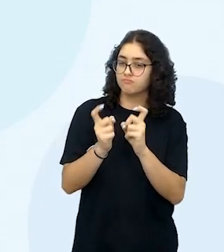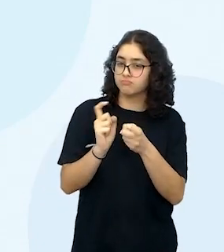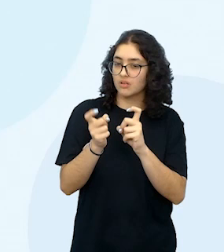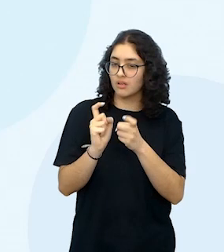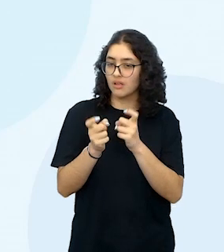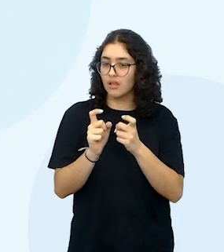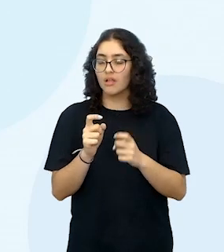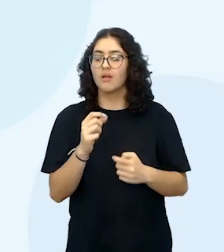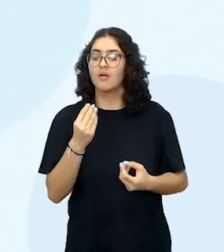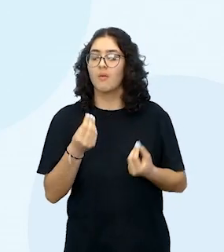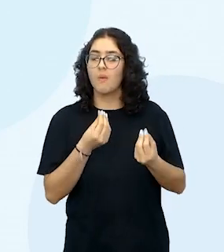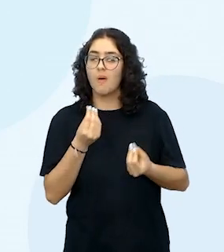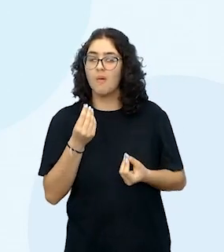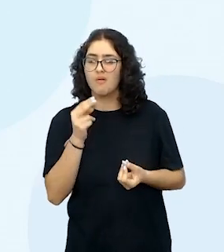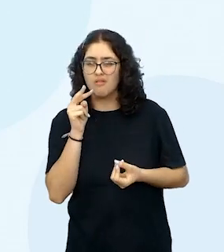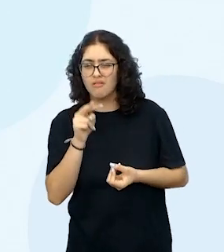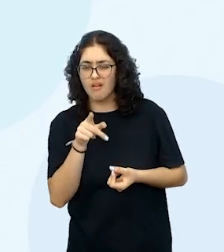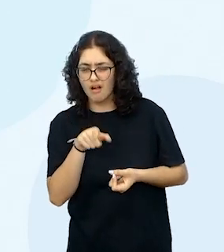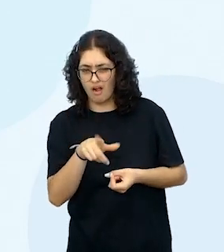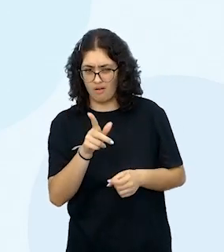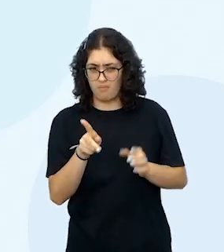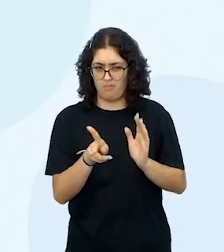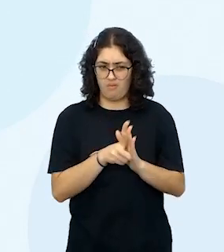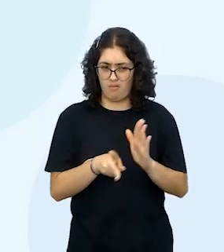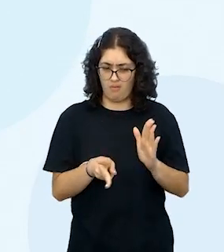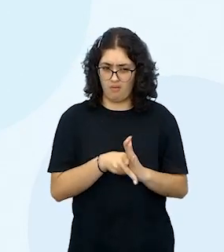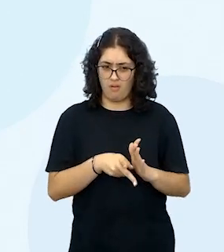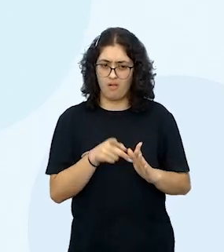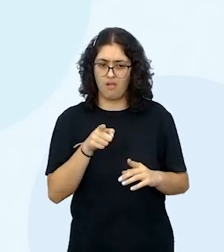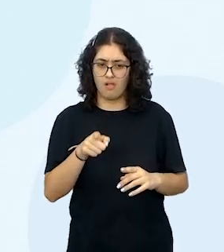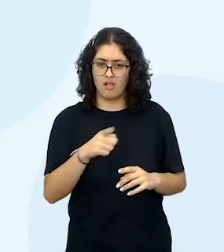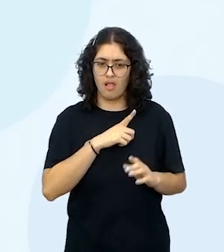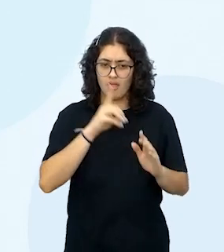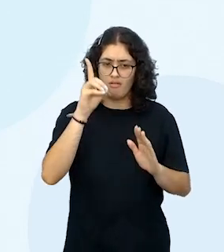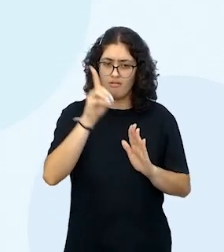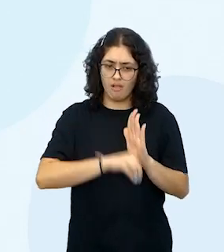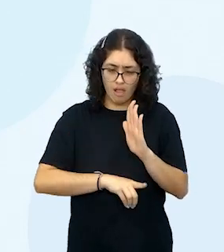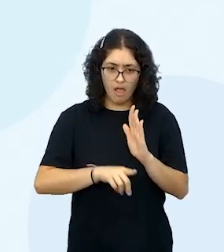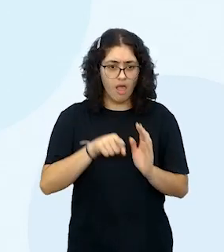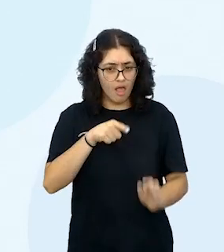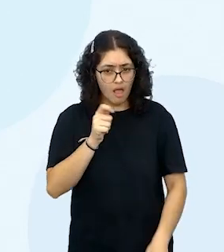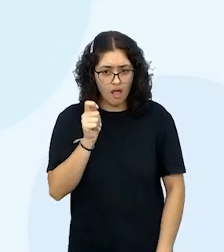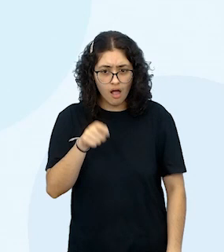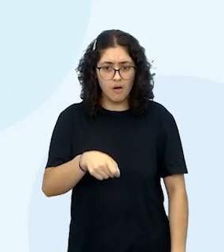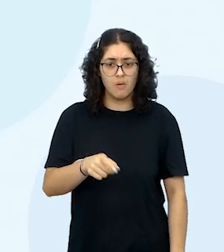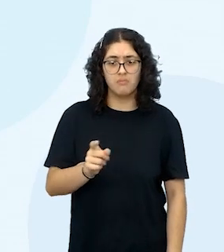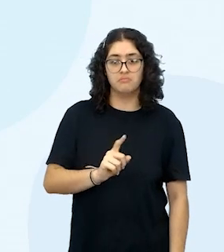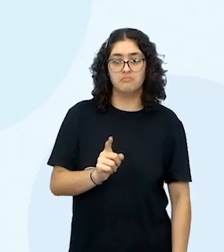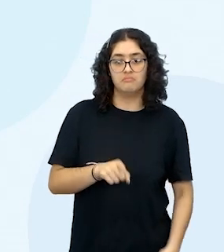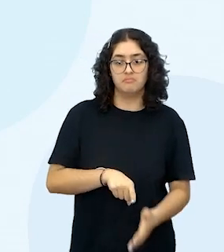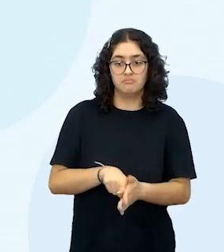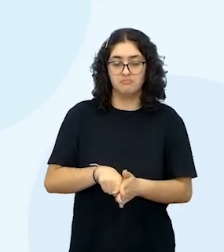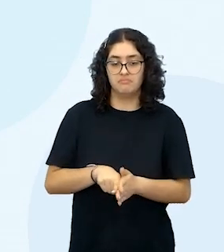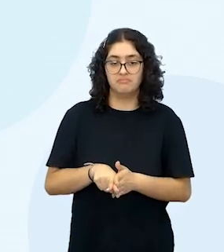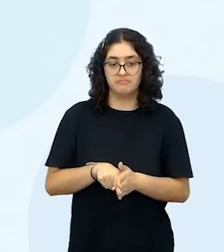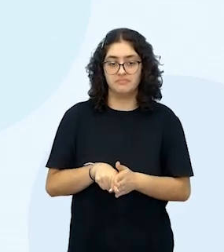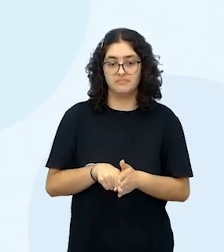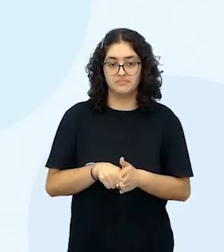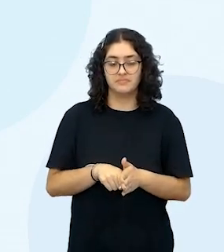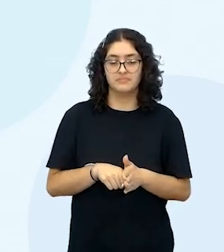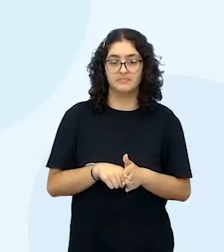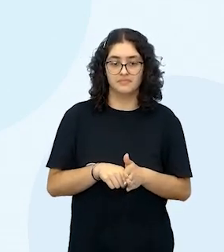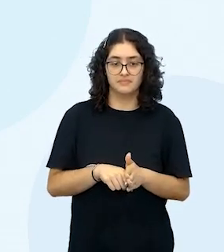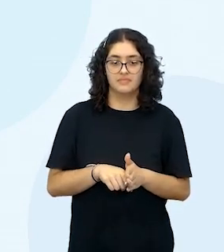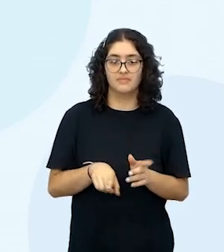para verificar, né, se esse aspecto dos direitos está sendo garantido em todas as pesquisas. E assim